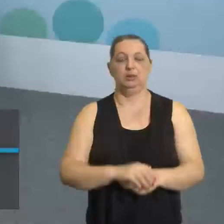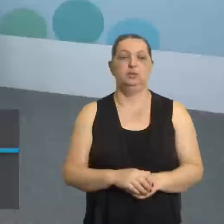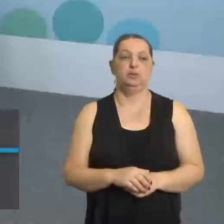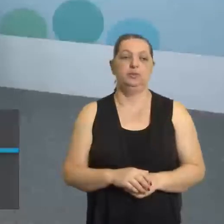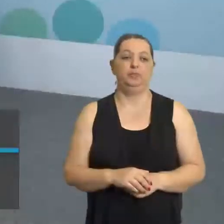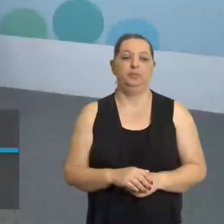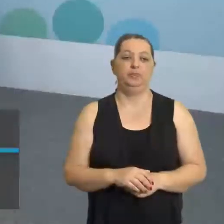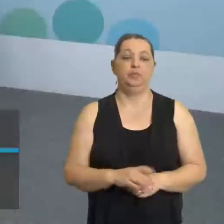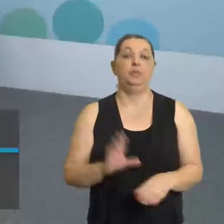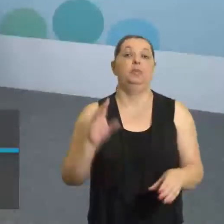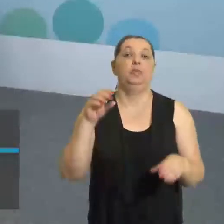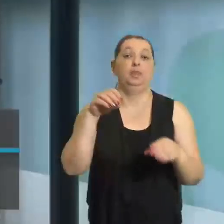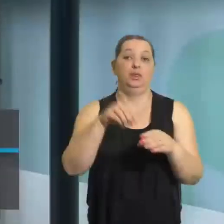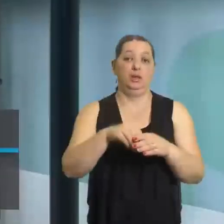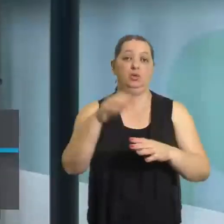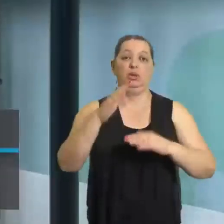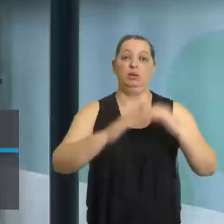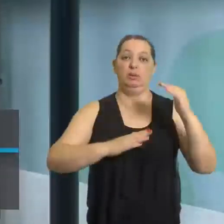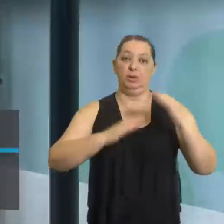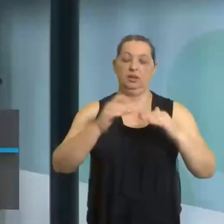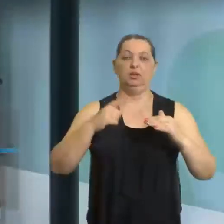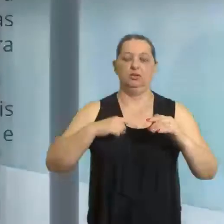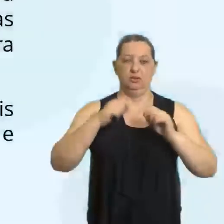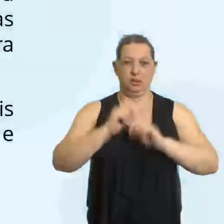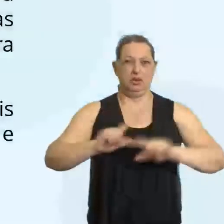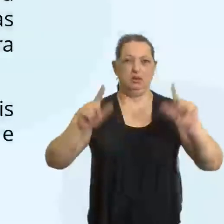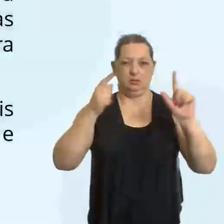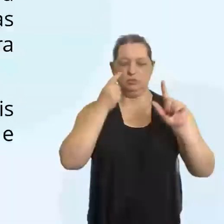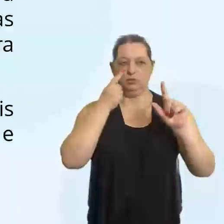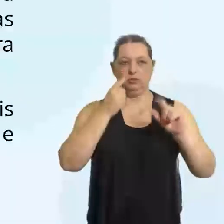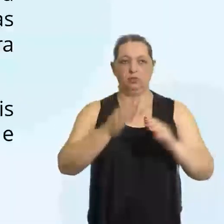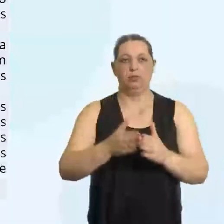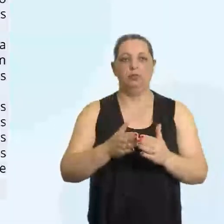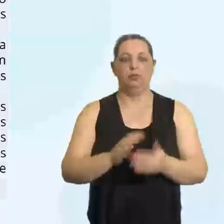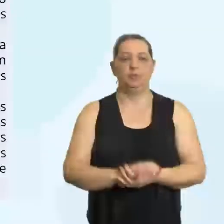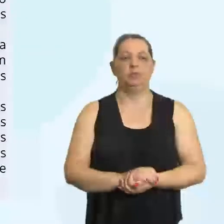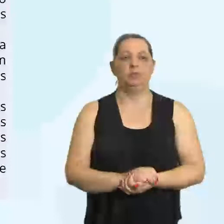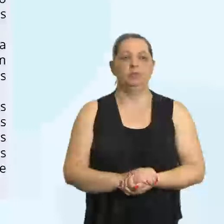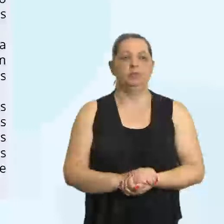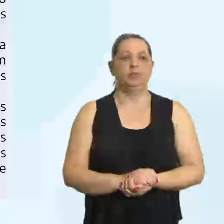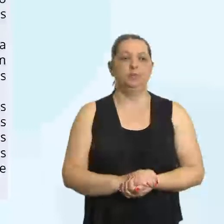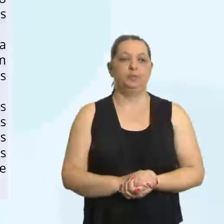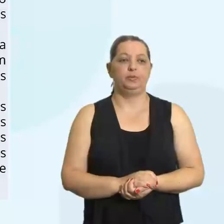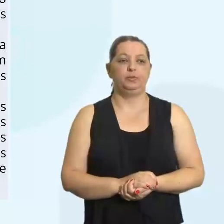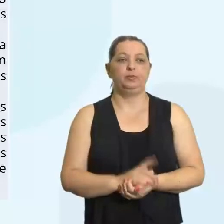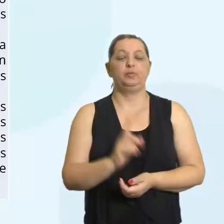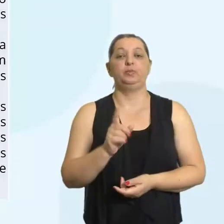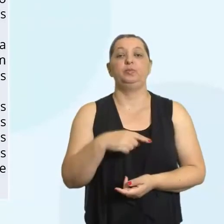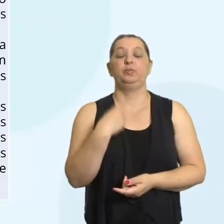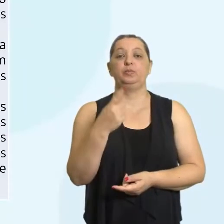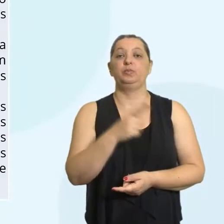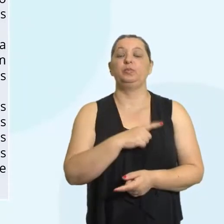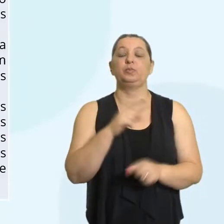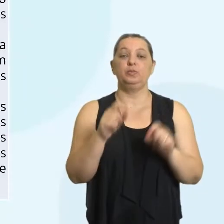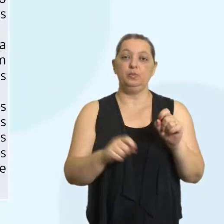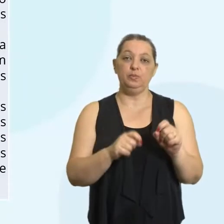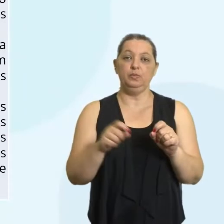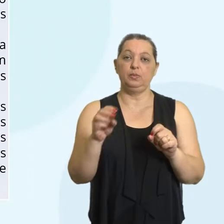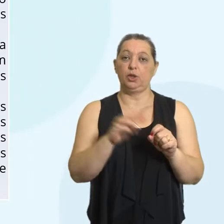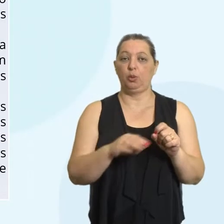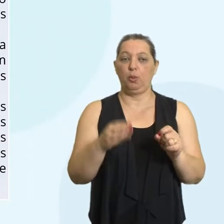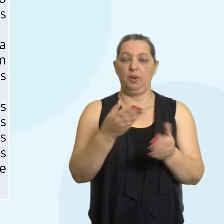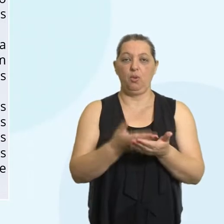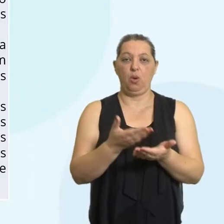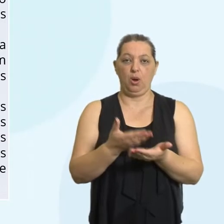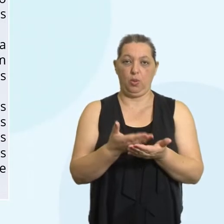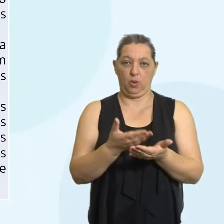dentro dessa habilidades apanhe na tela para mim o próximo estágio por favor nós temos aí um momento